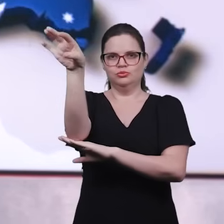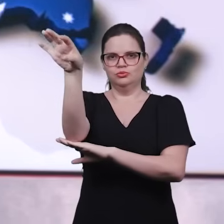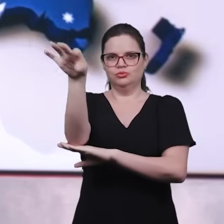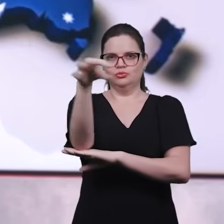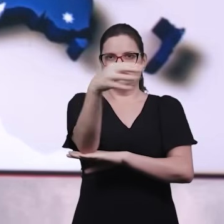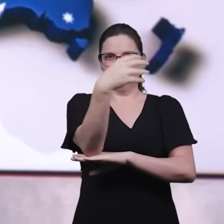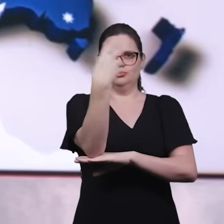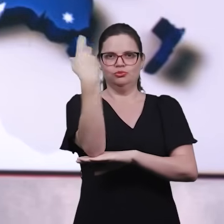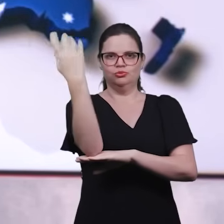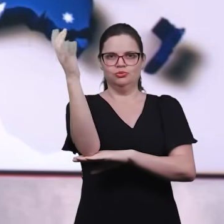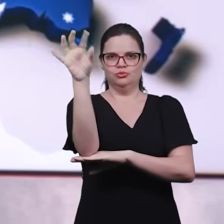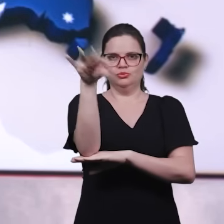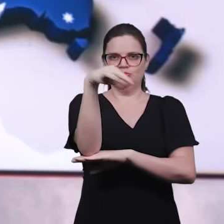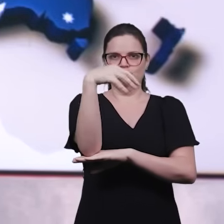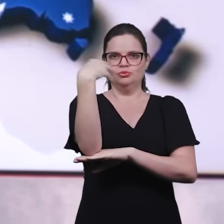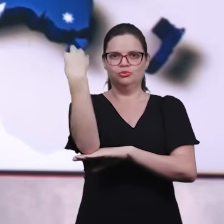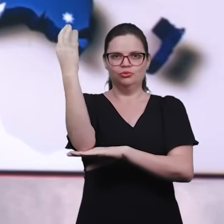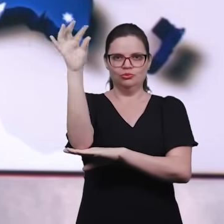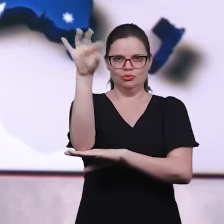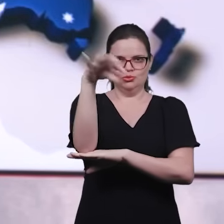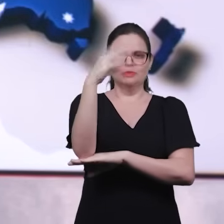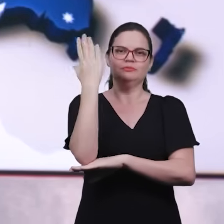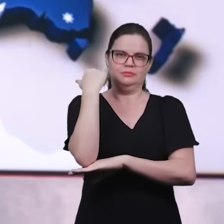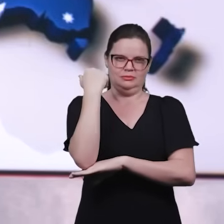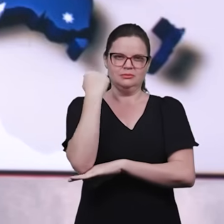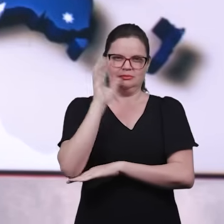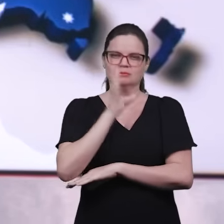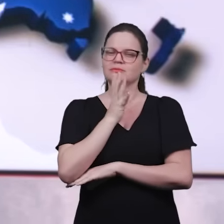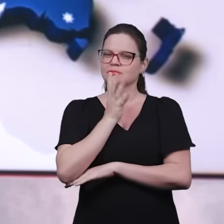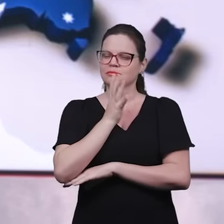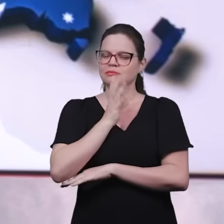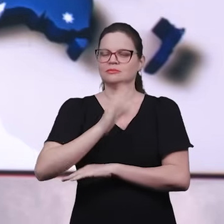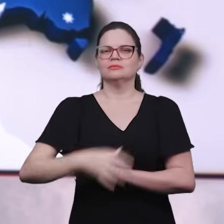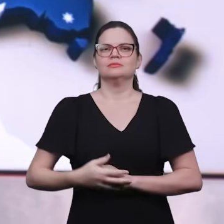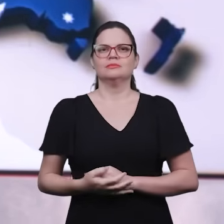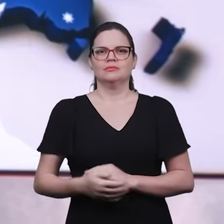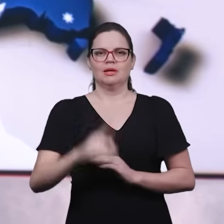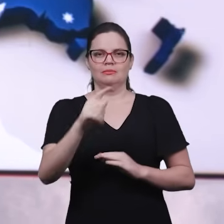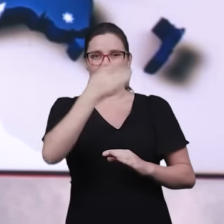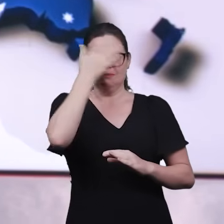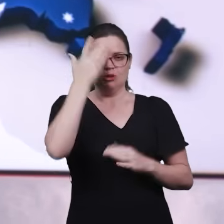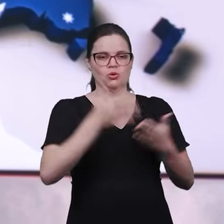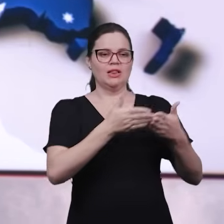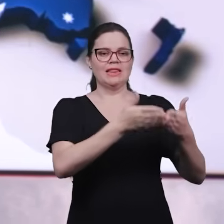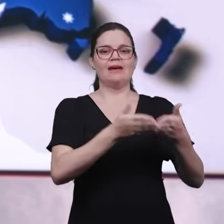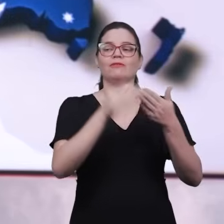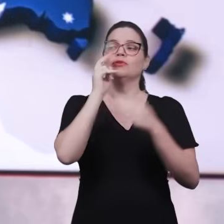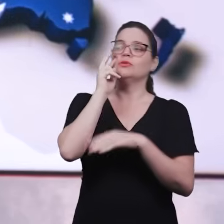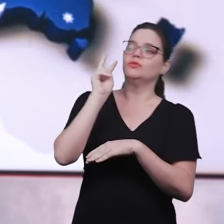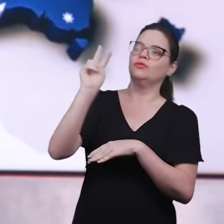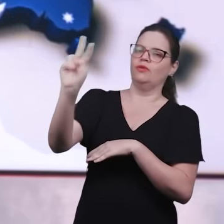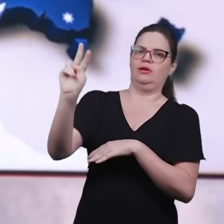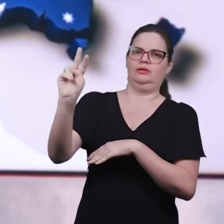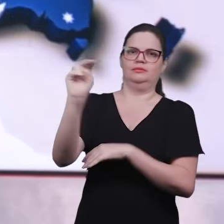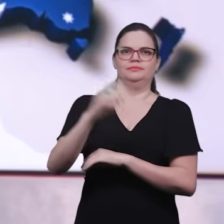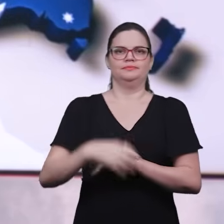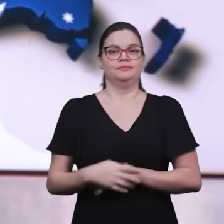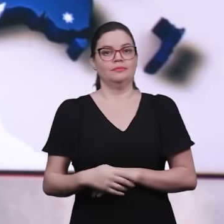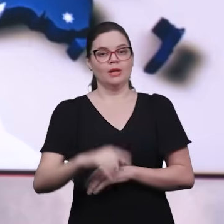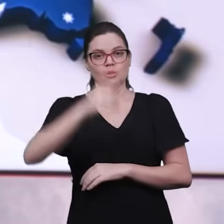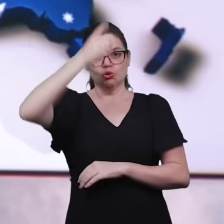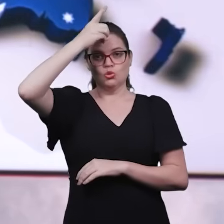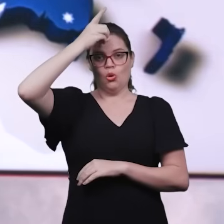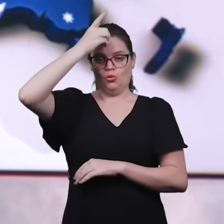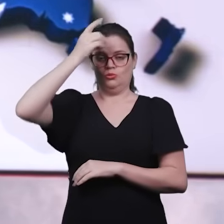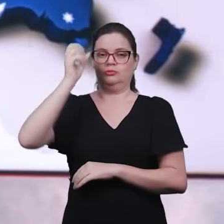lançando um sinal, para os parece que é para os navegadores, para navios. A visão